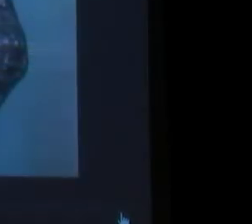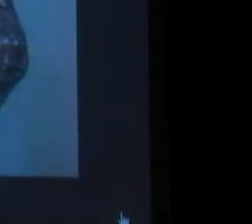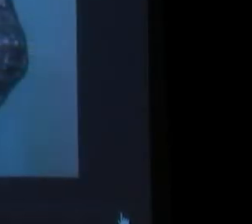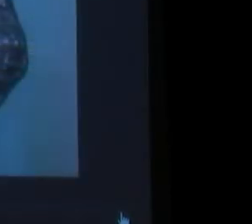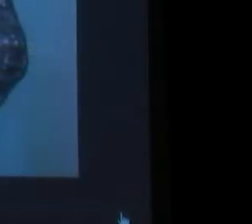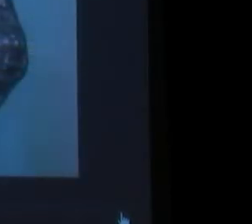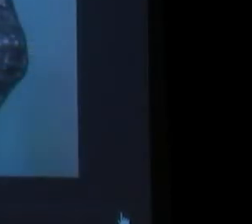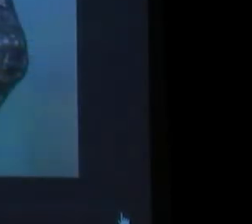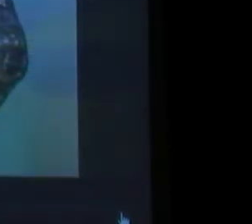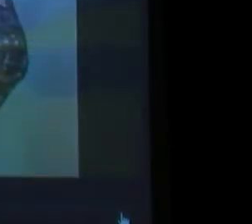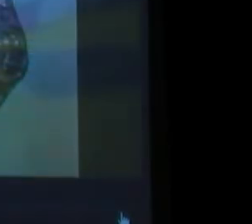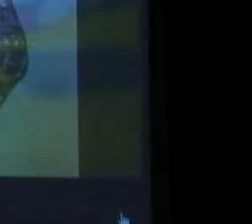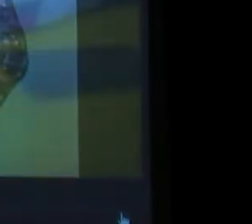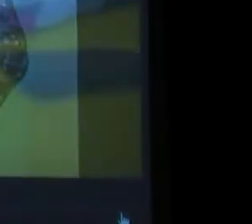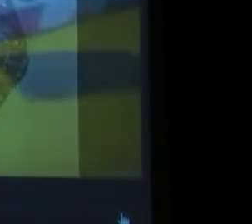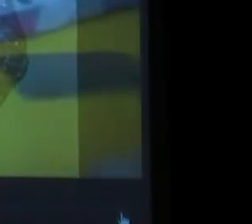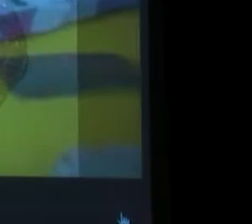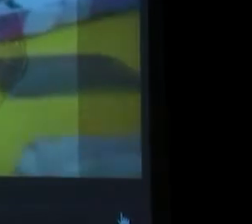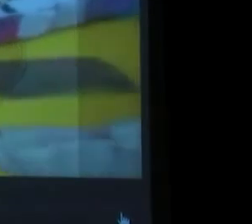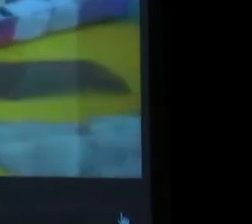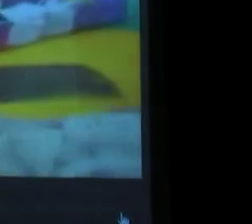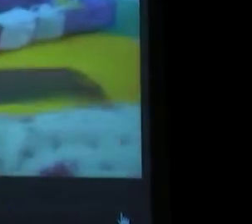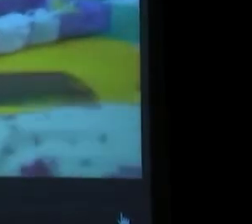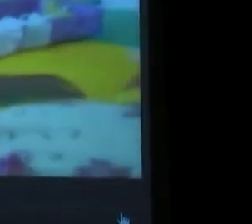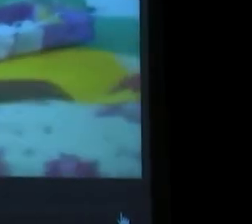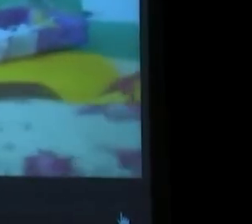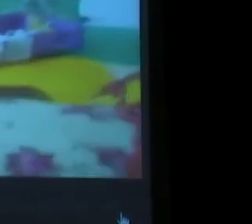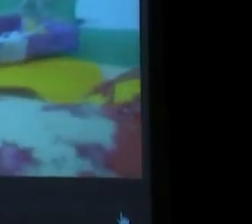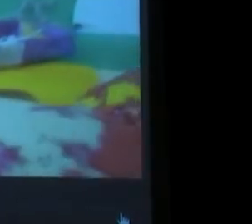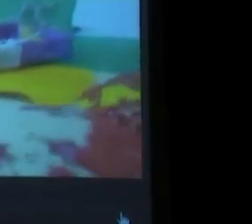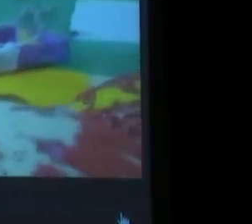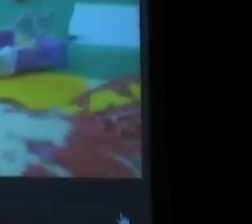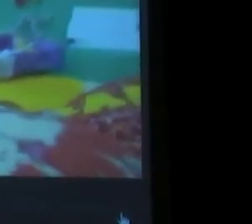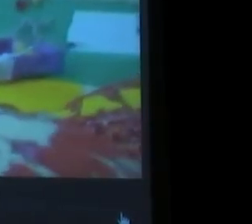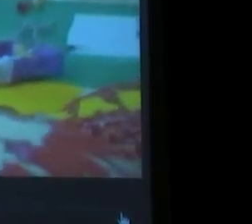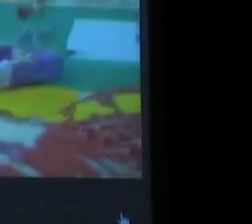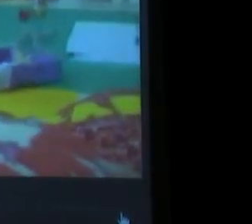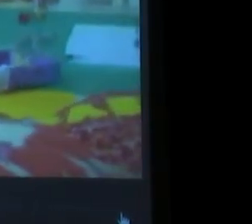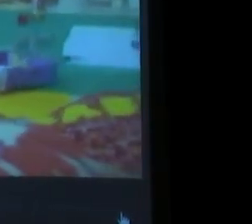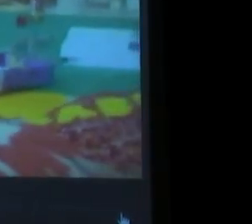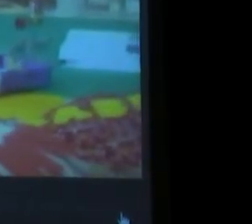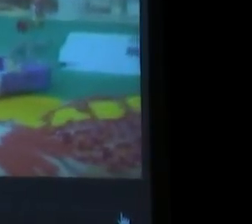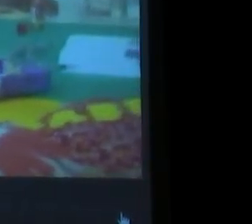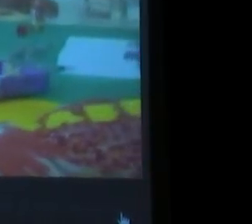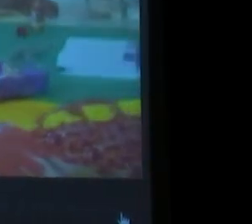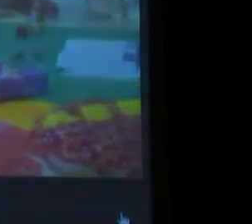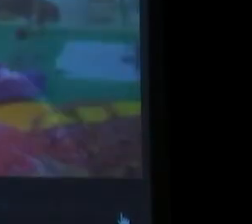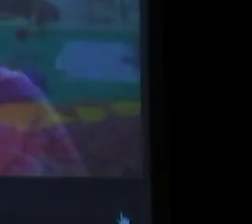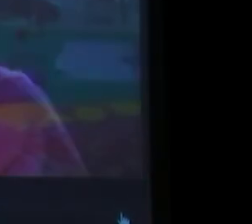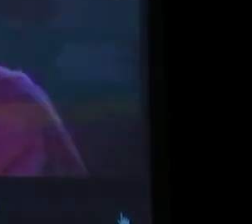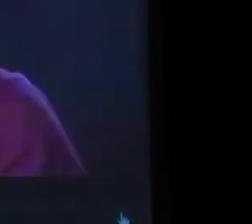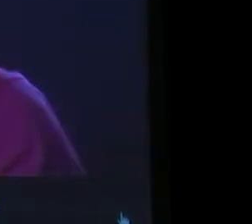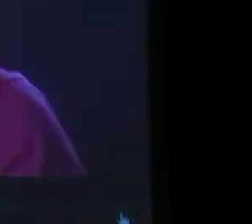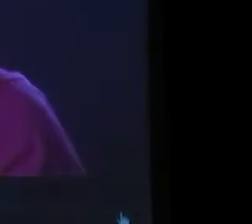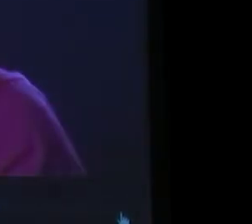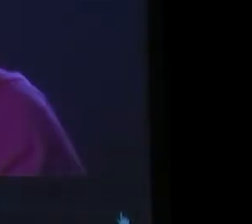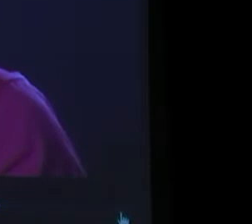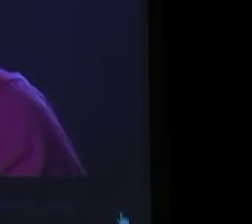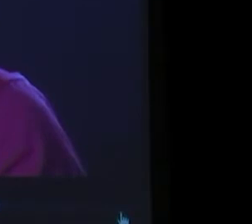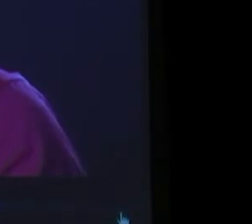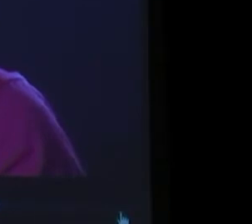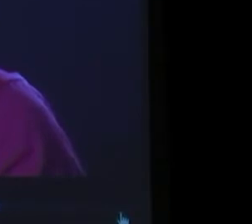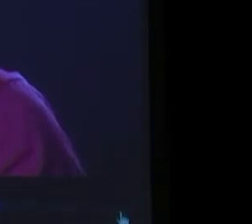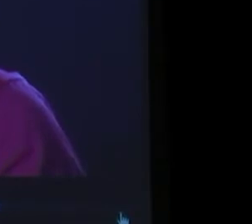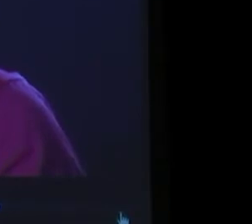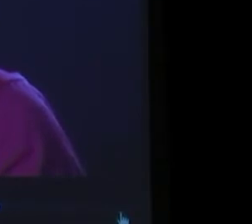os prêmios, a Tiquira orgulha-se com o reconhecimento da excelência em seu atendimento. A Tiquira não é